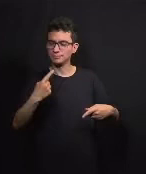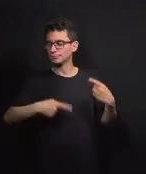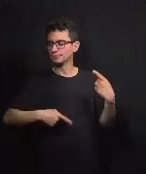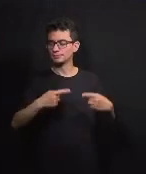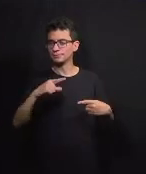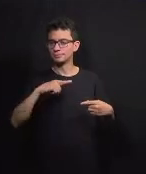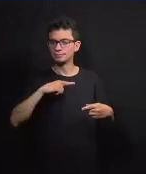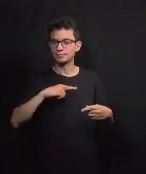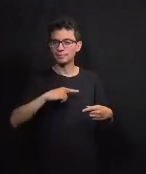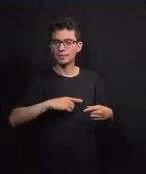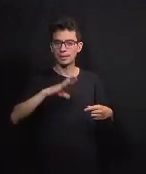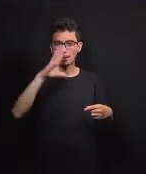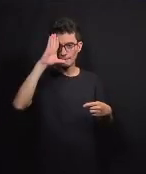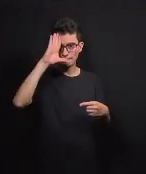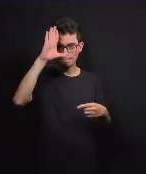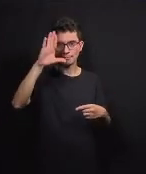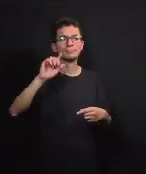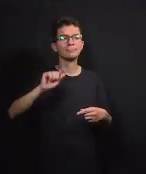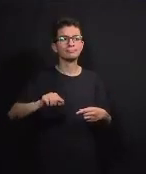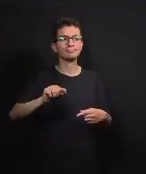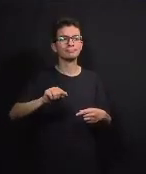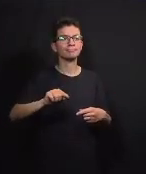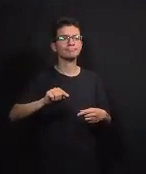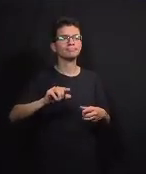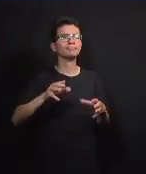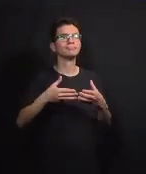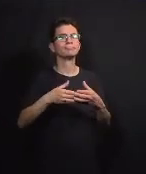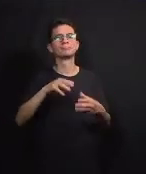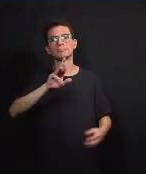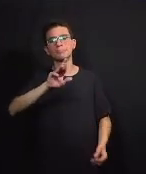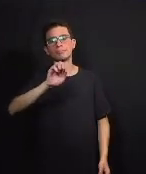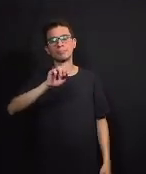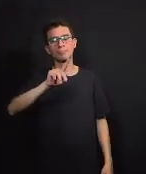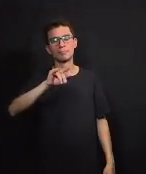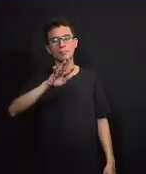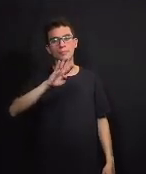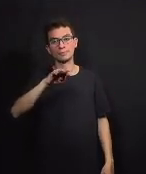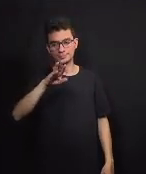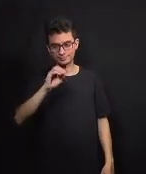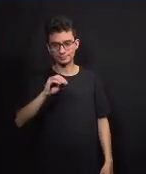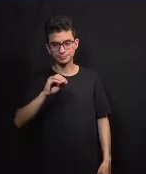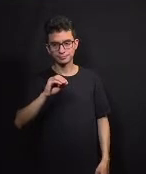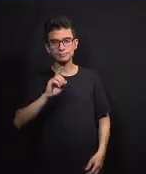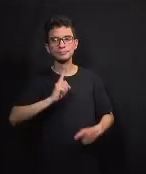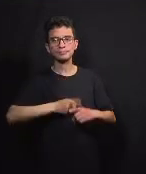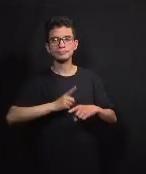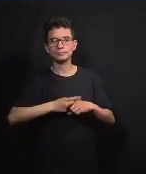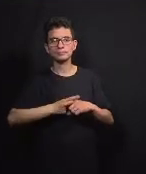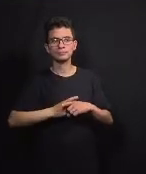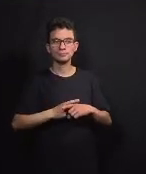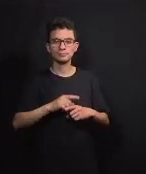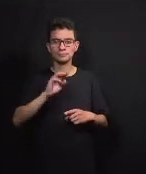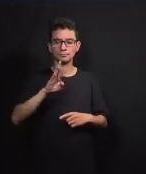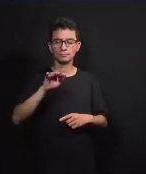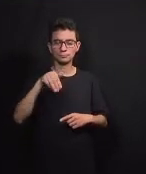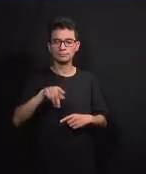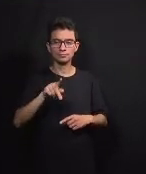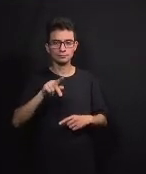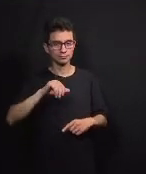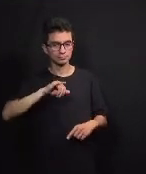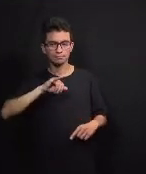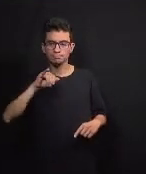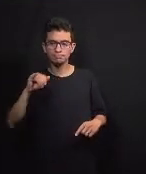crise especialmente do Partido Republicano. Isto é, Trump se apossou do Partido Republicano,